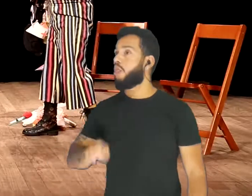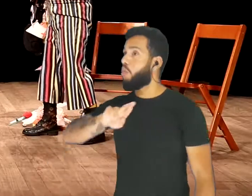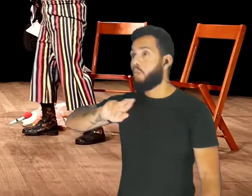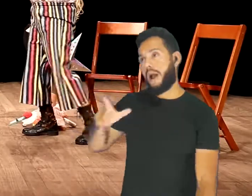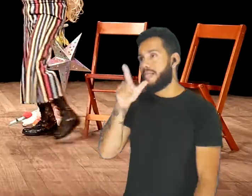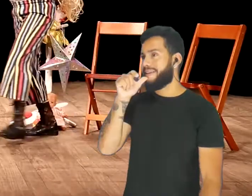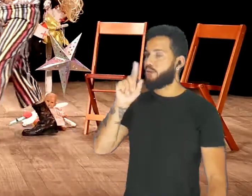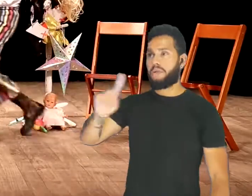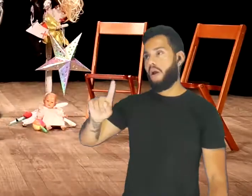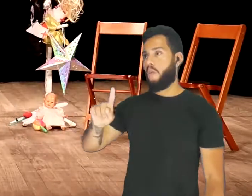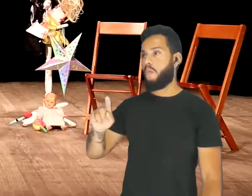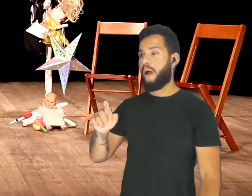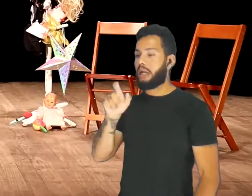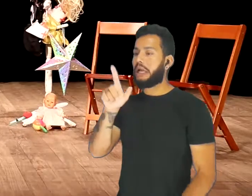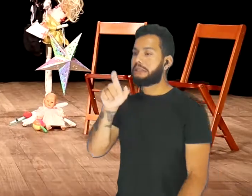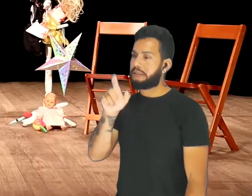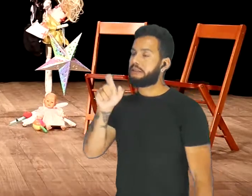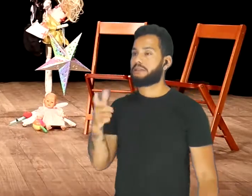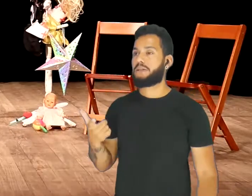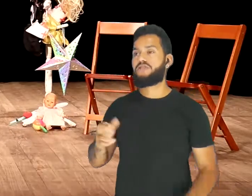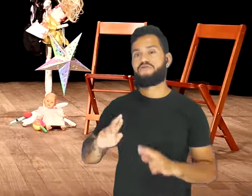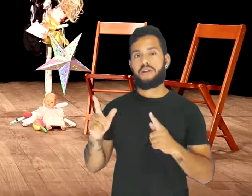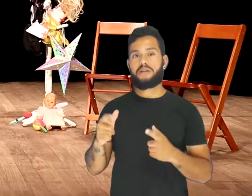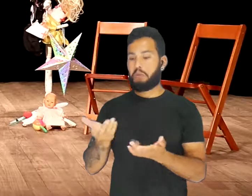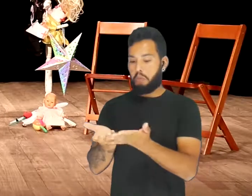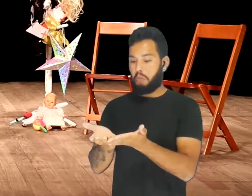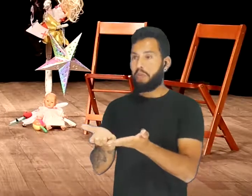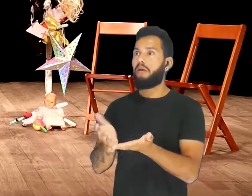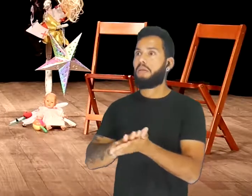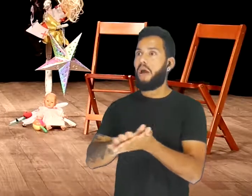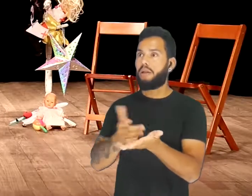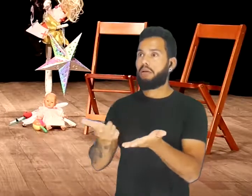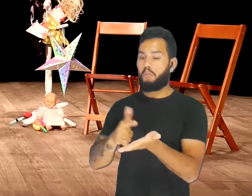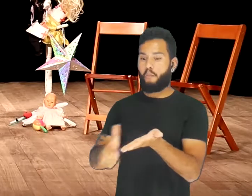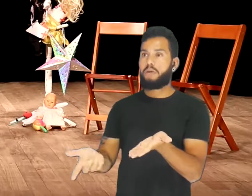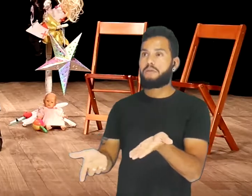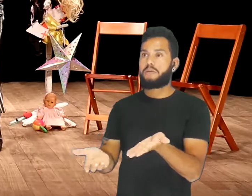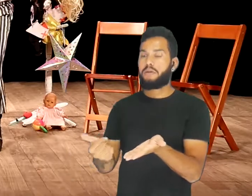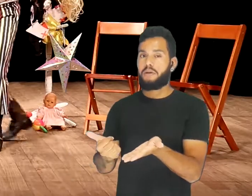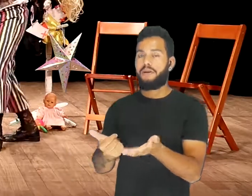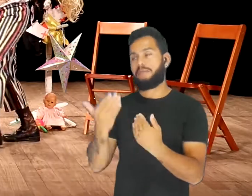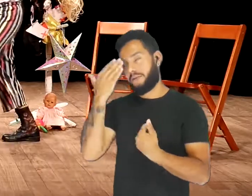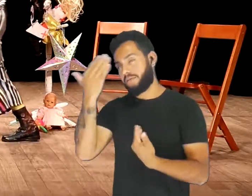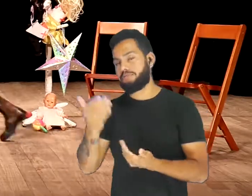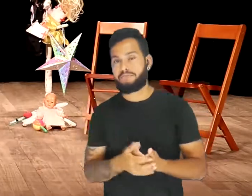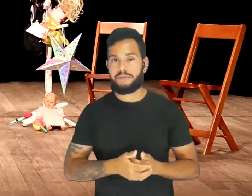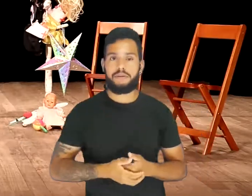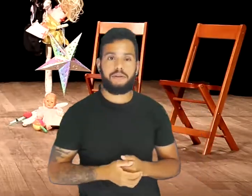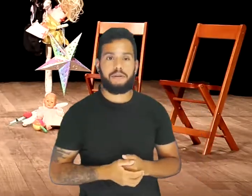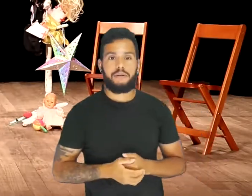Aqui. Aqui. Não, é spray, isso não é líquido. É. É spray. Tá no outro estado. Tá no outro estado. Não deu nada aqui, ó. Não deu nada, nada